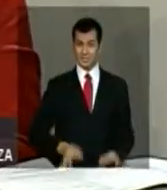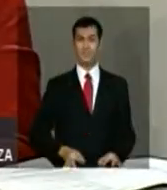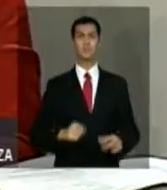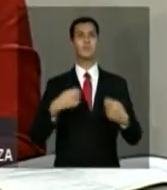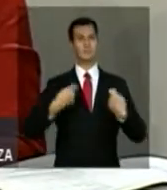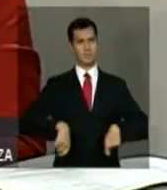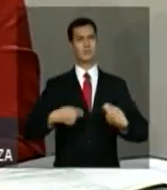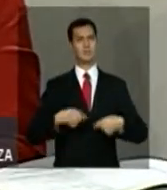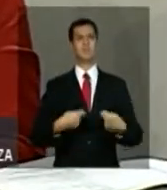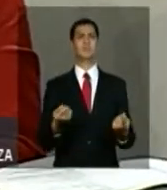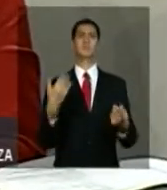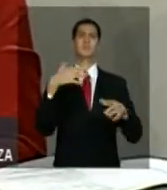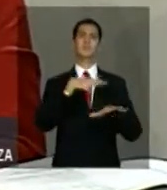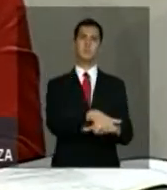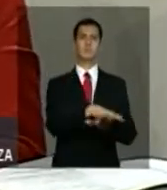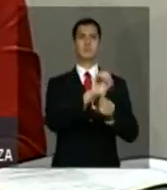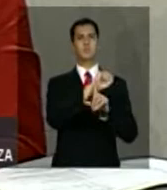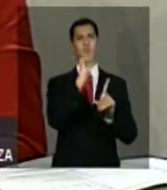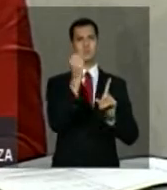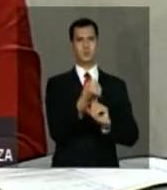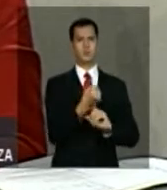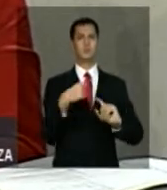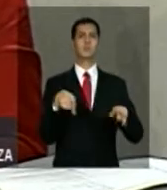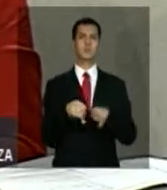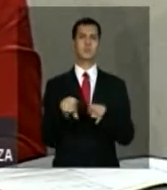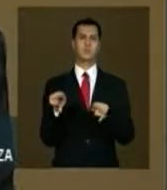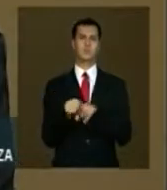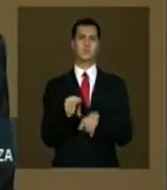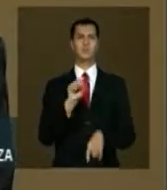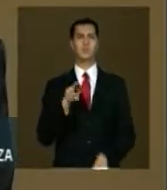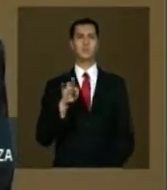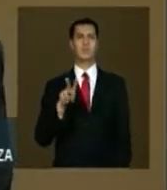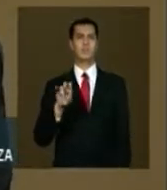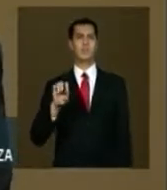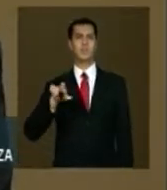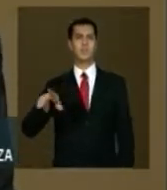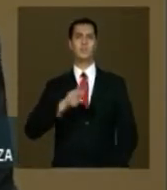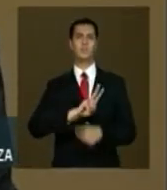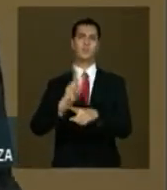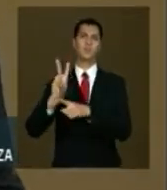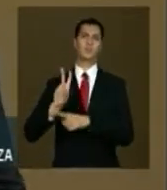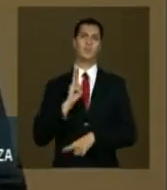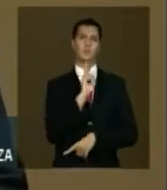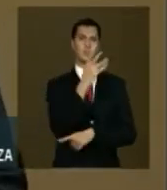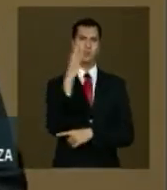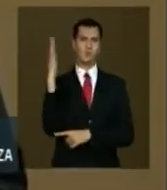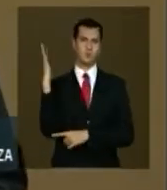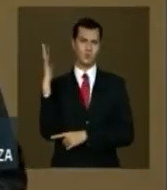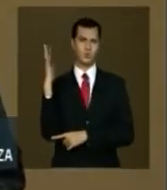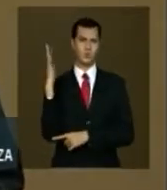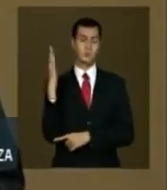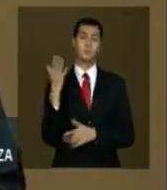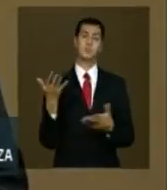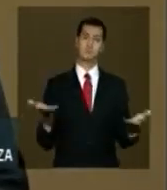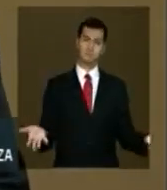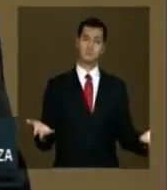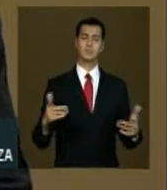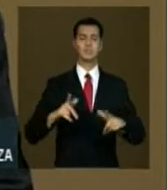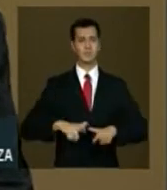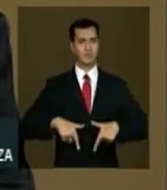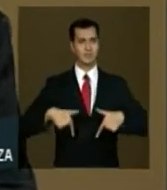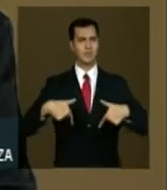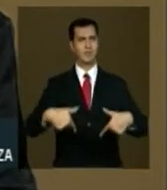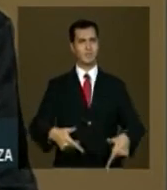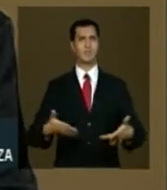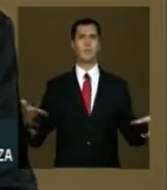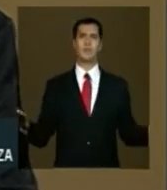social e é com preservação e um desenvolvimento sustentável respeitando o meio ambiente portanto Esse é o grande desafio que o mundo